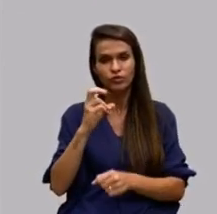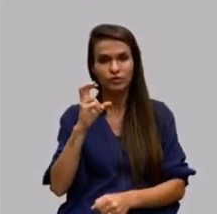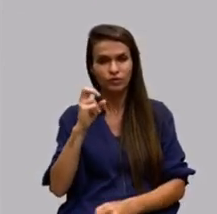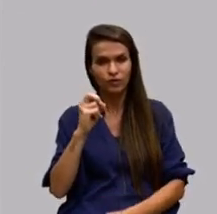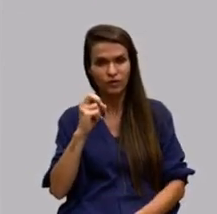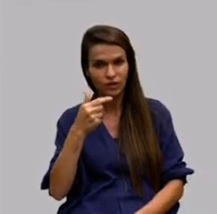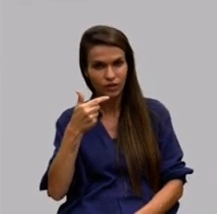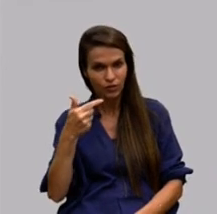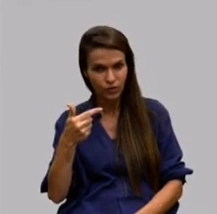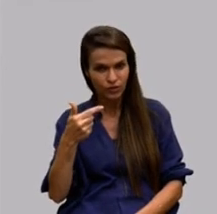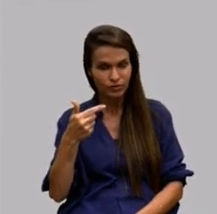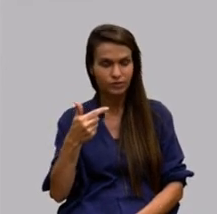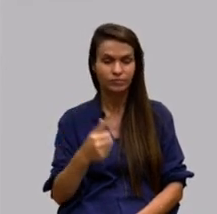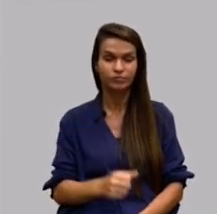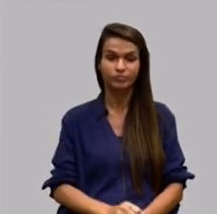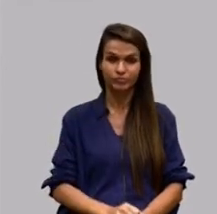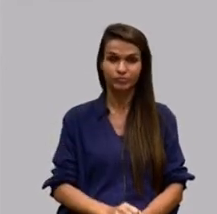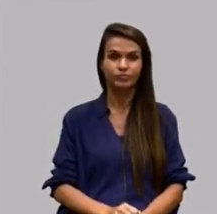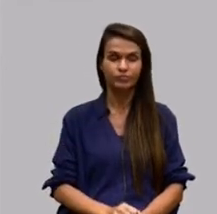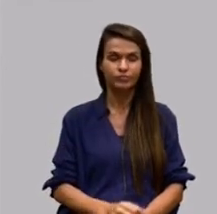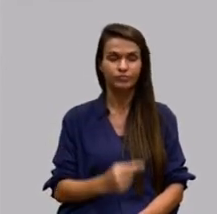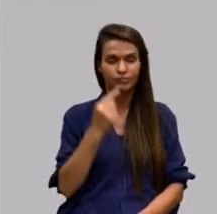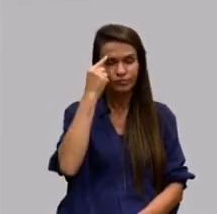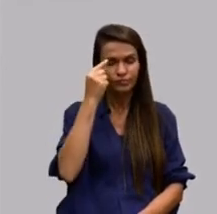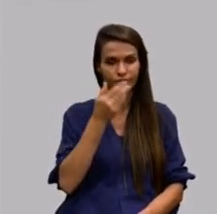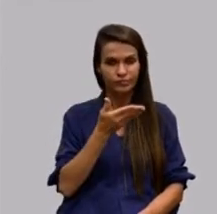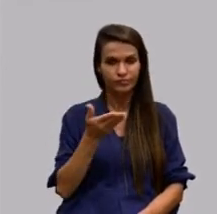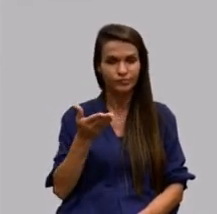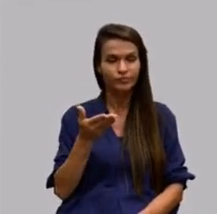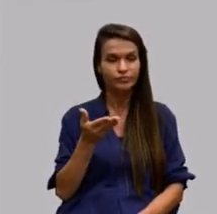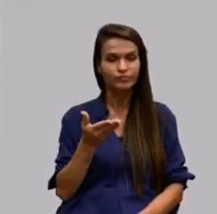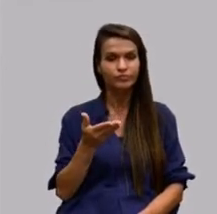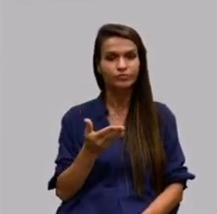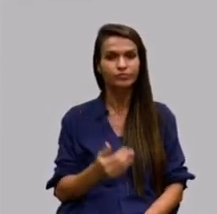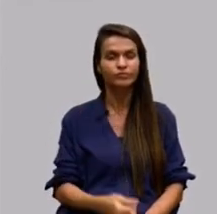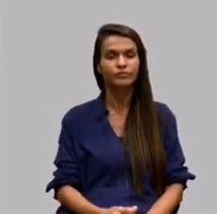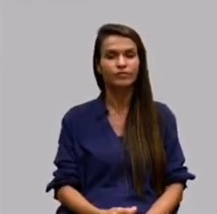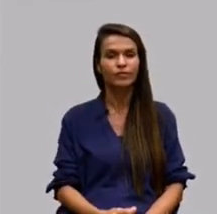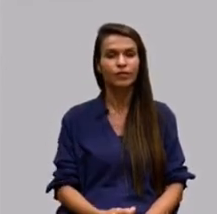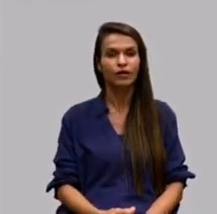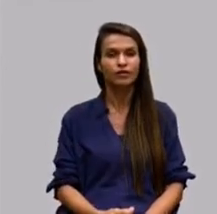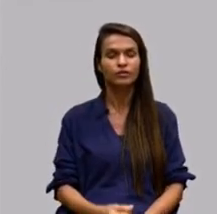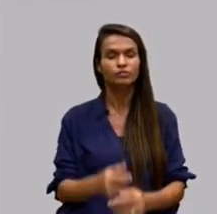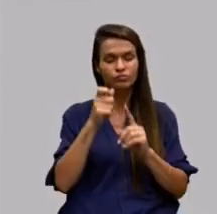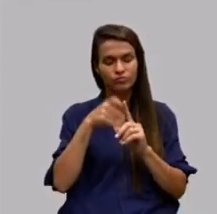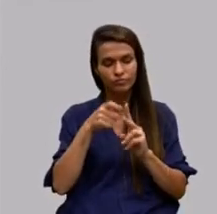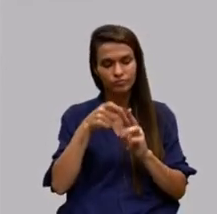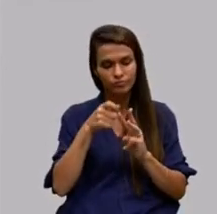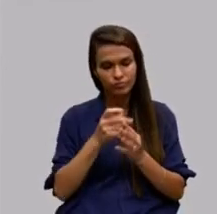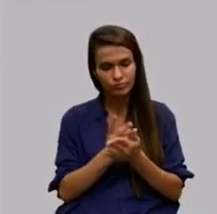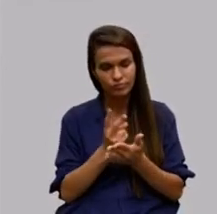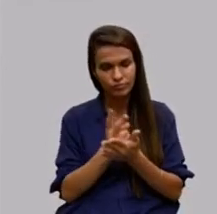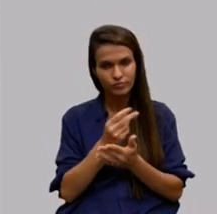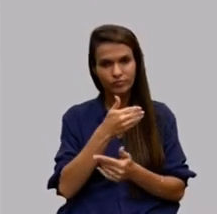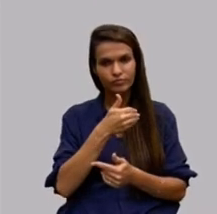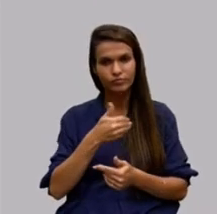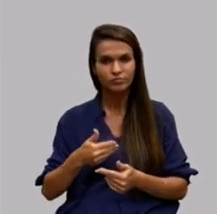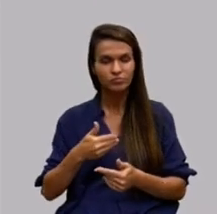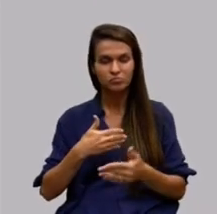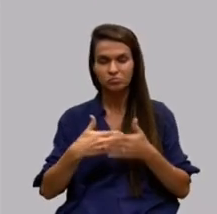2052. Então, pensem os senhores, né, que todo mês, seja o governador quem